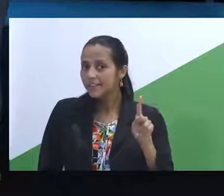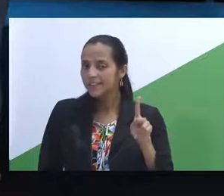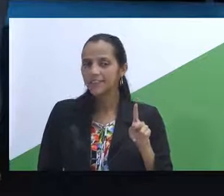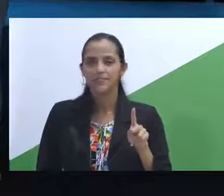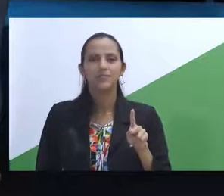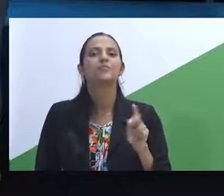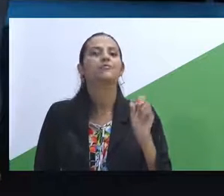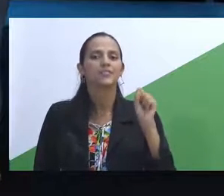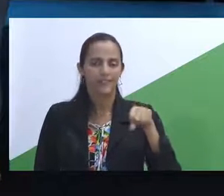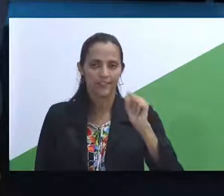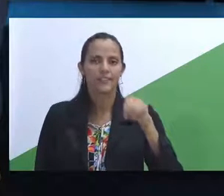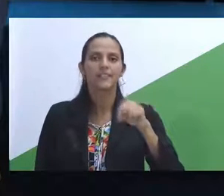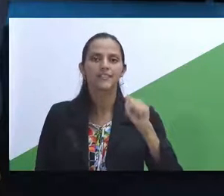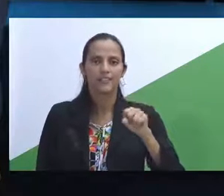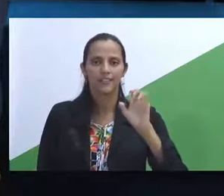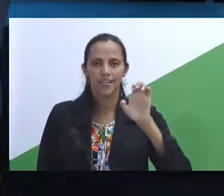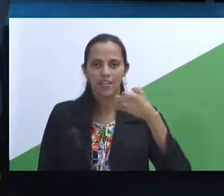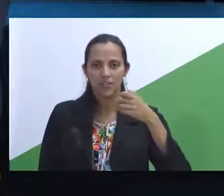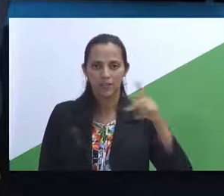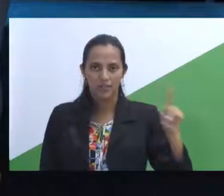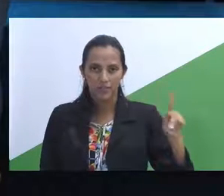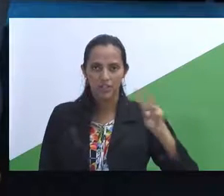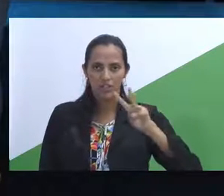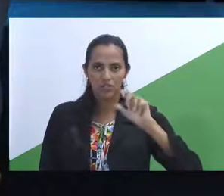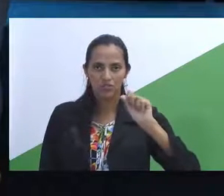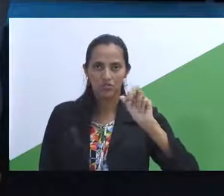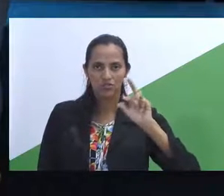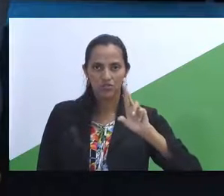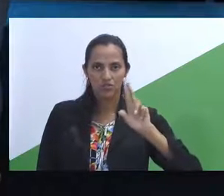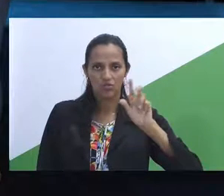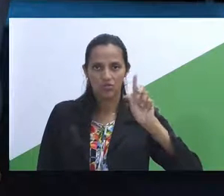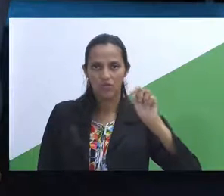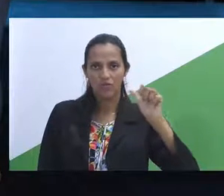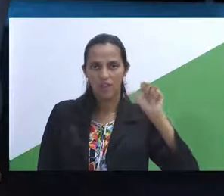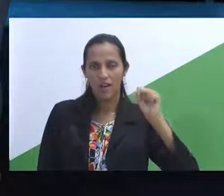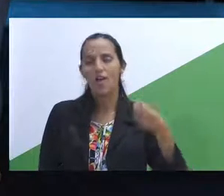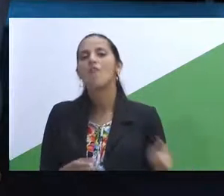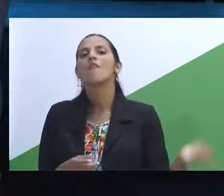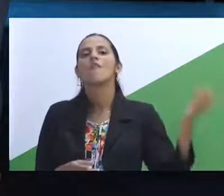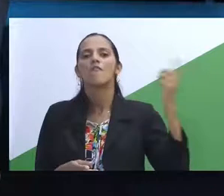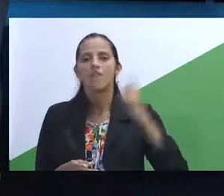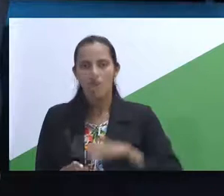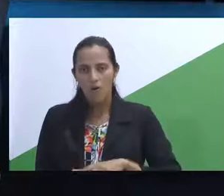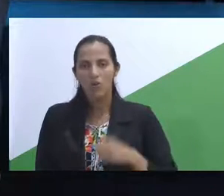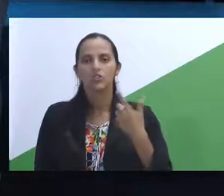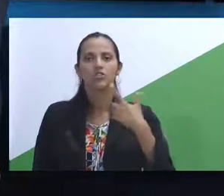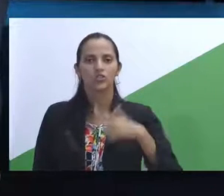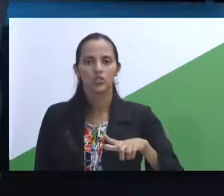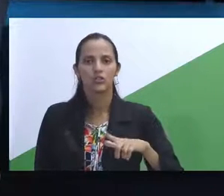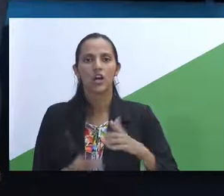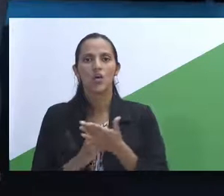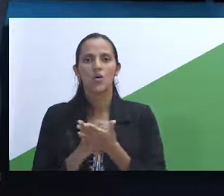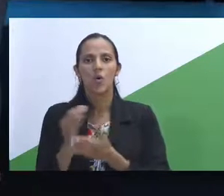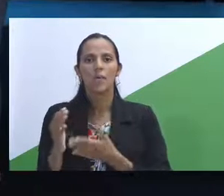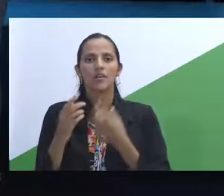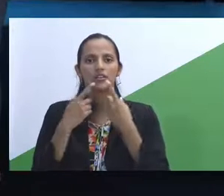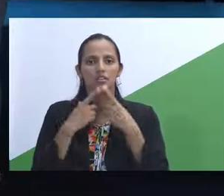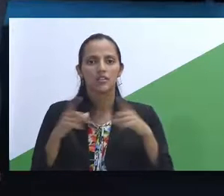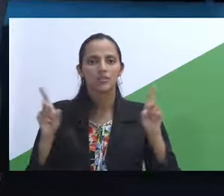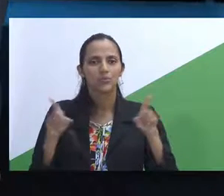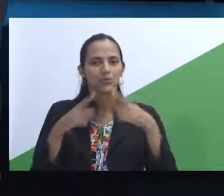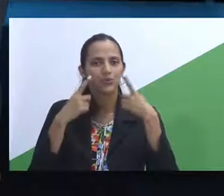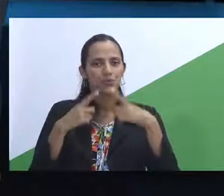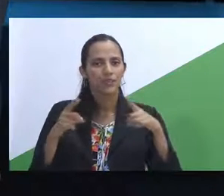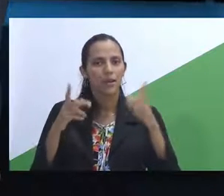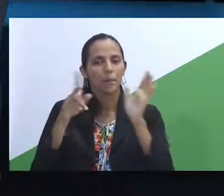né? Vargas volta novamente, então, no período democrático, e aí, o que que acontece? Músicas começam a estourar, falando, então,